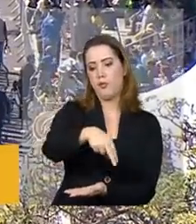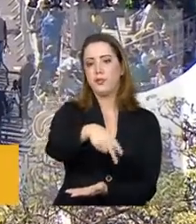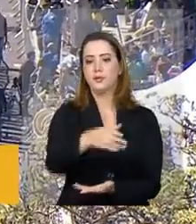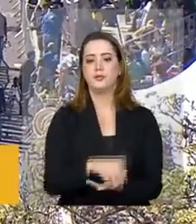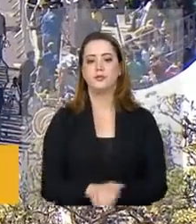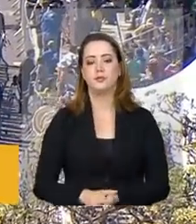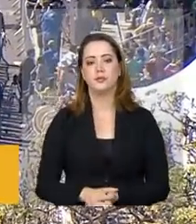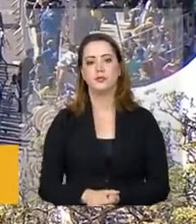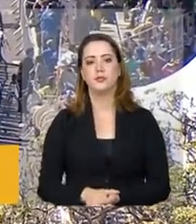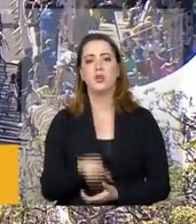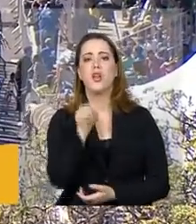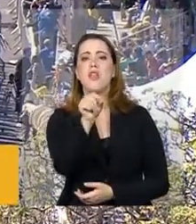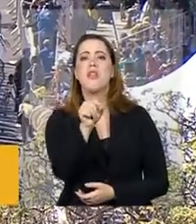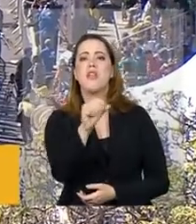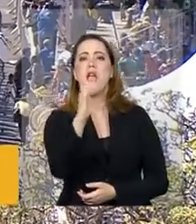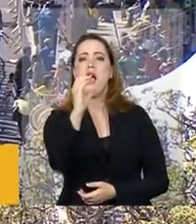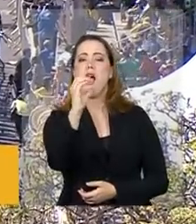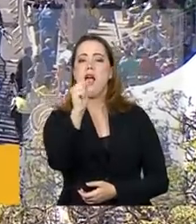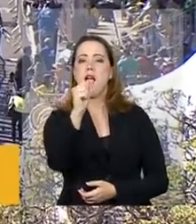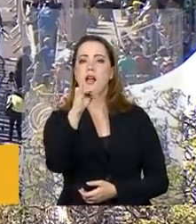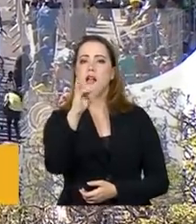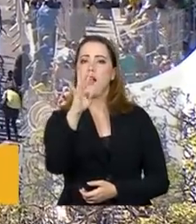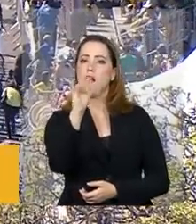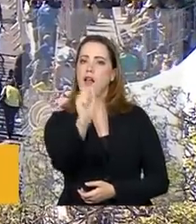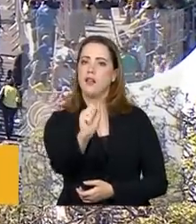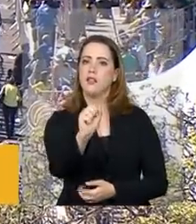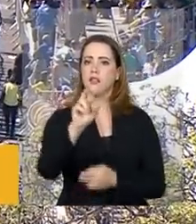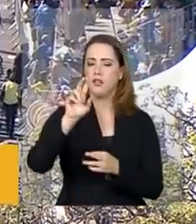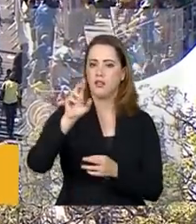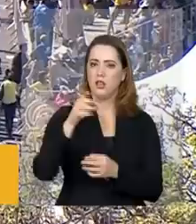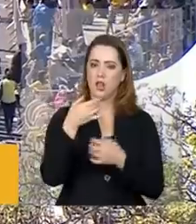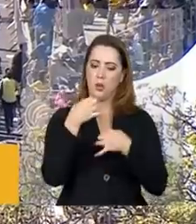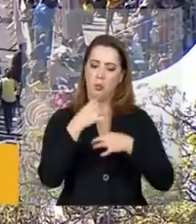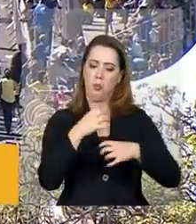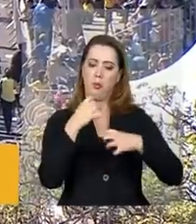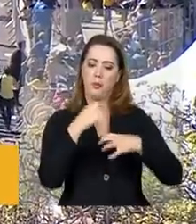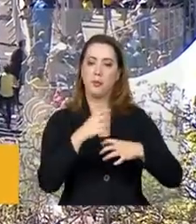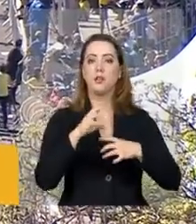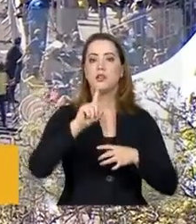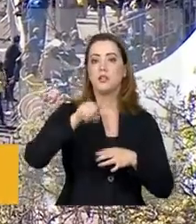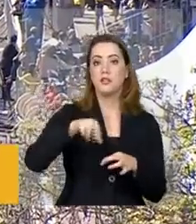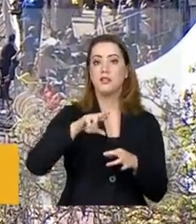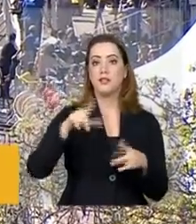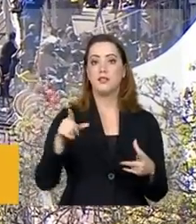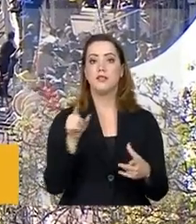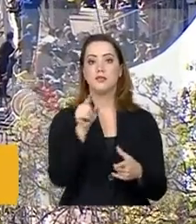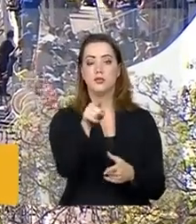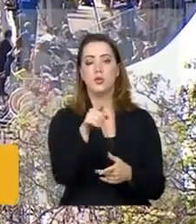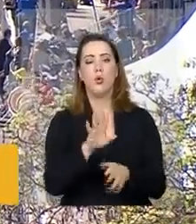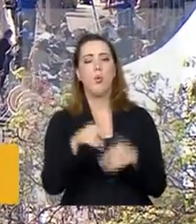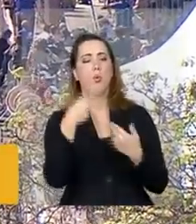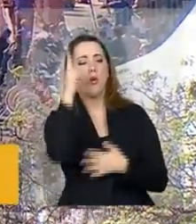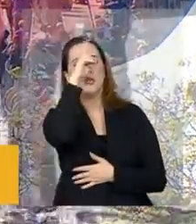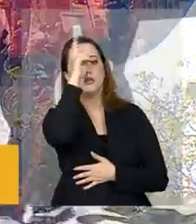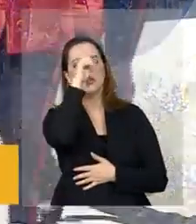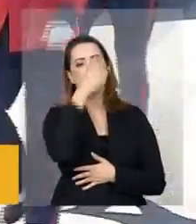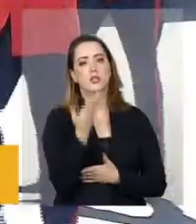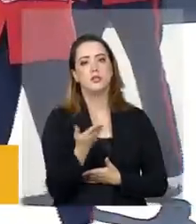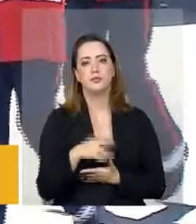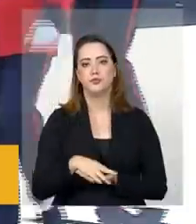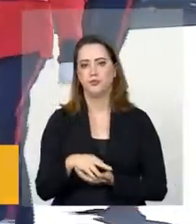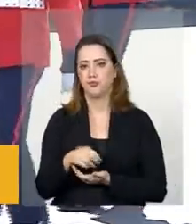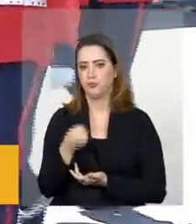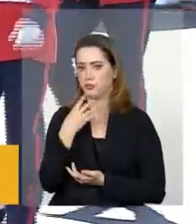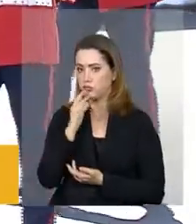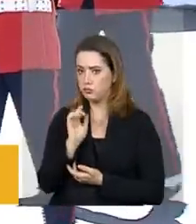e a gaita de fole? É um instrumento tão diferente, né? Qual a história dela na banda da Marinha? Bom,